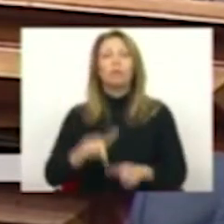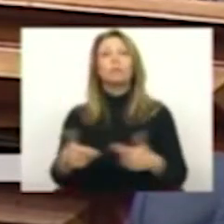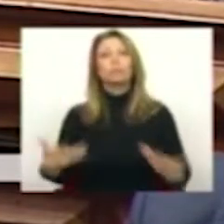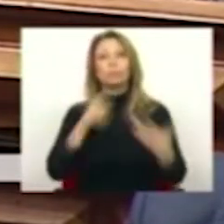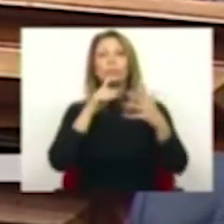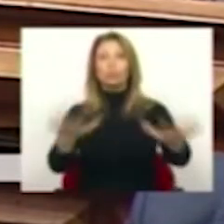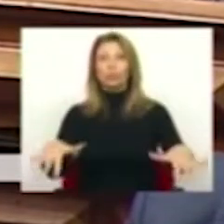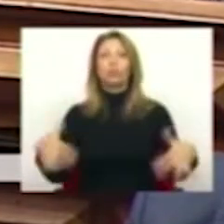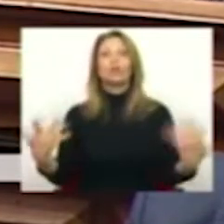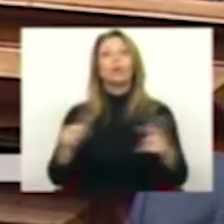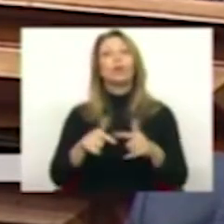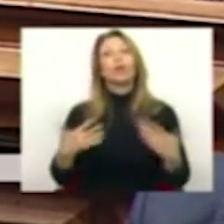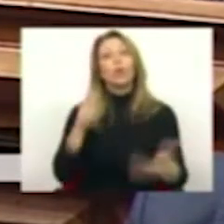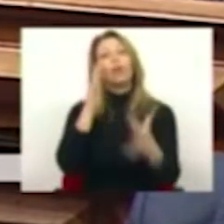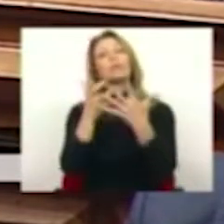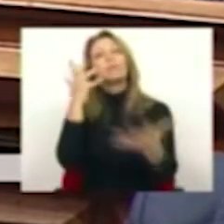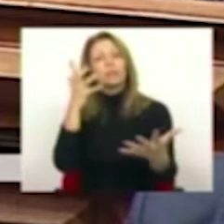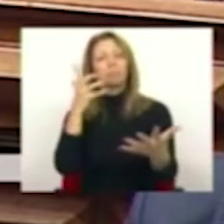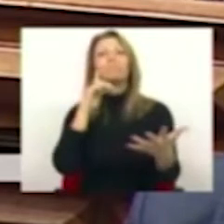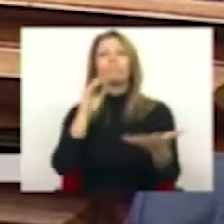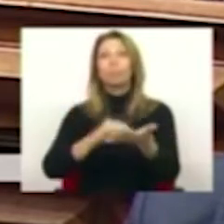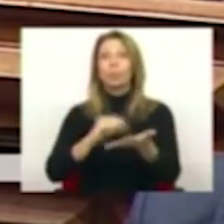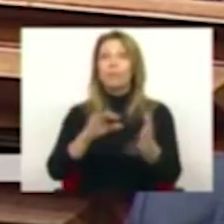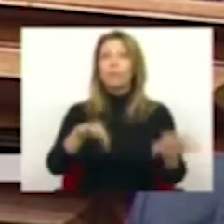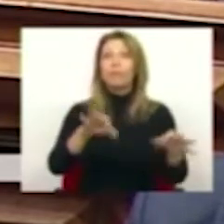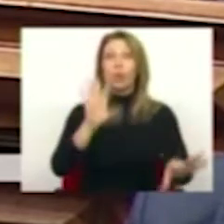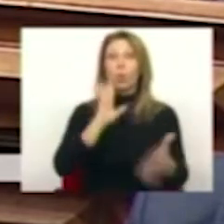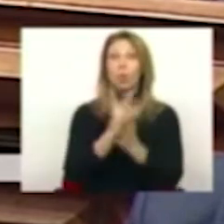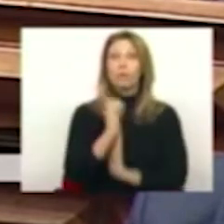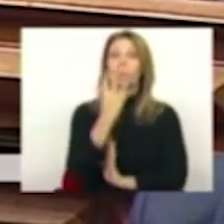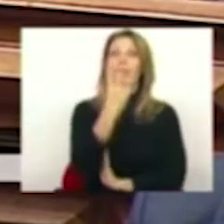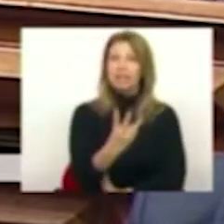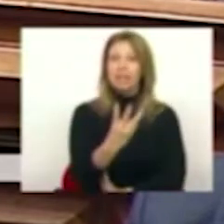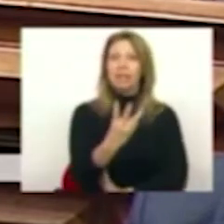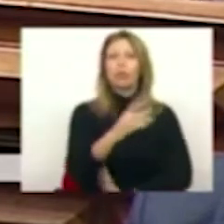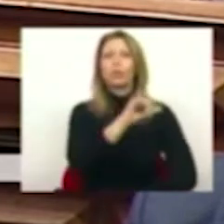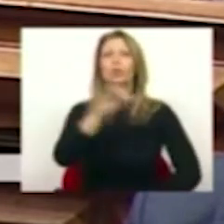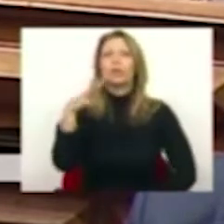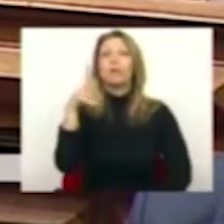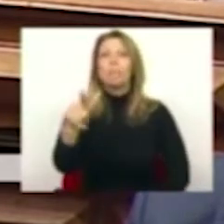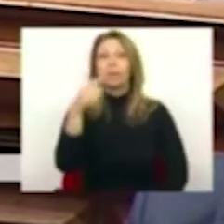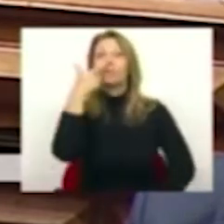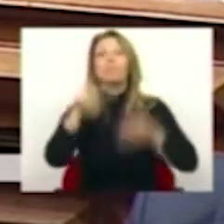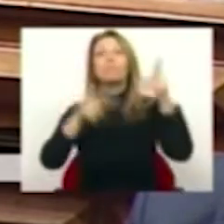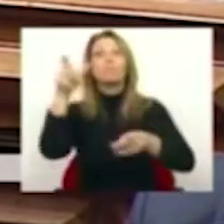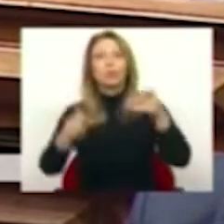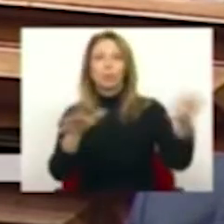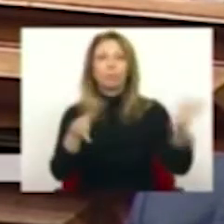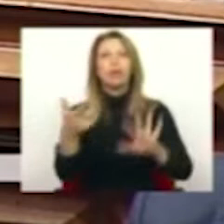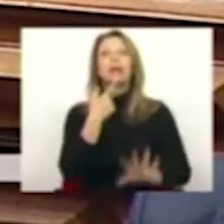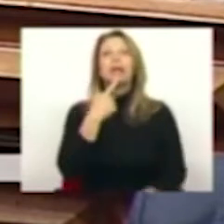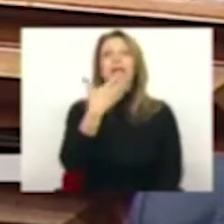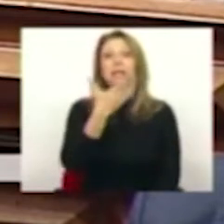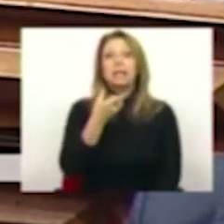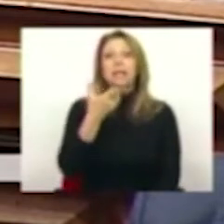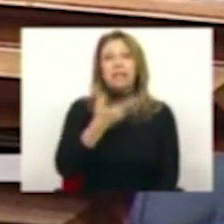possamos relevar que saíram da pobreza nos últimos 3 anos cerca de 200 mil pessoas, o que significa 179 pessoas